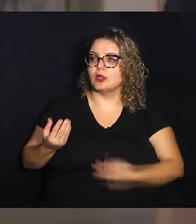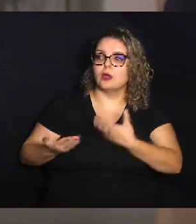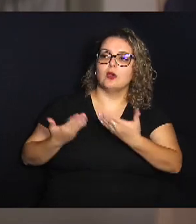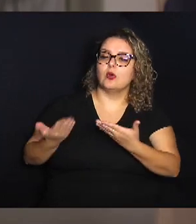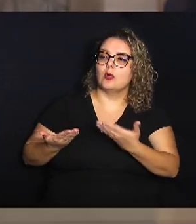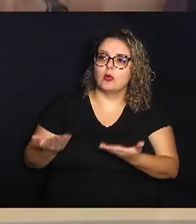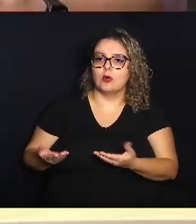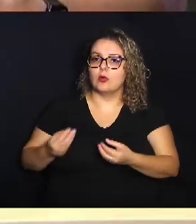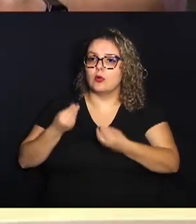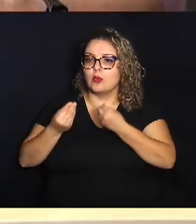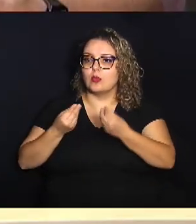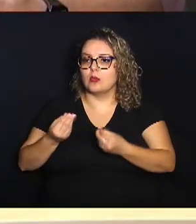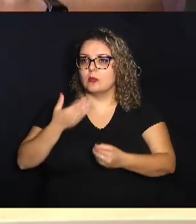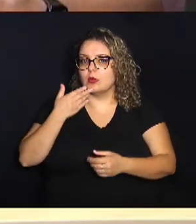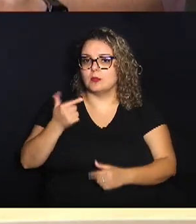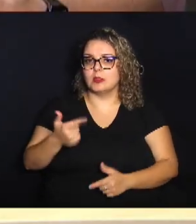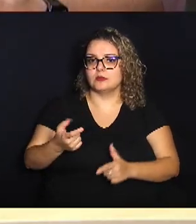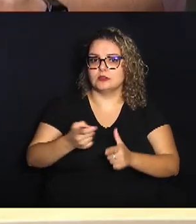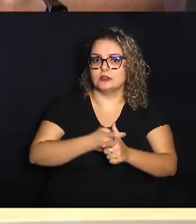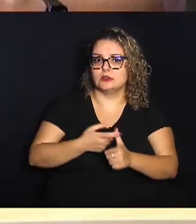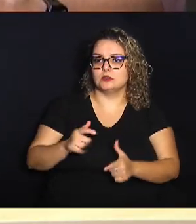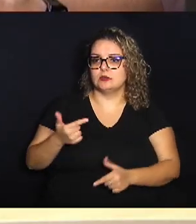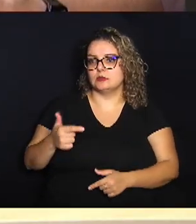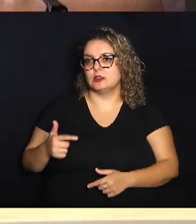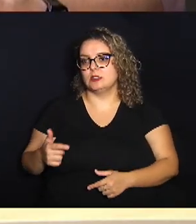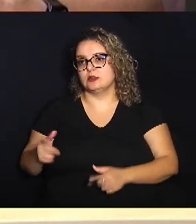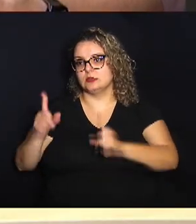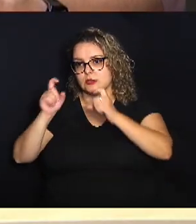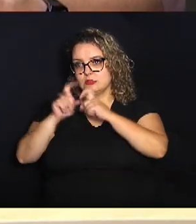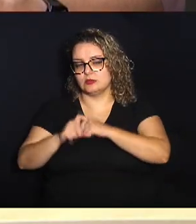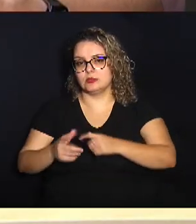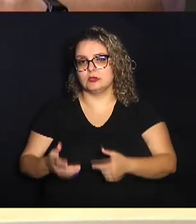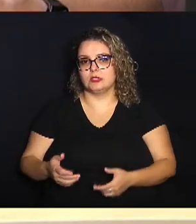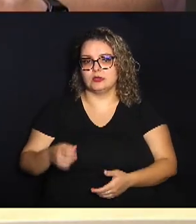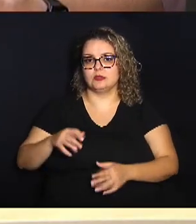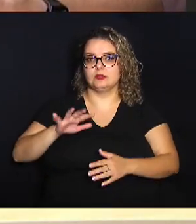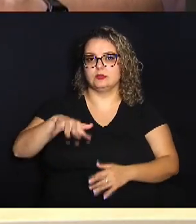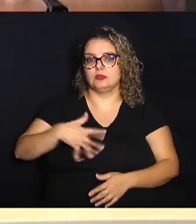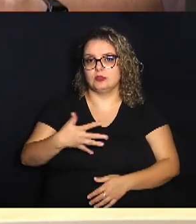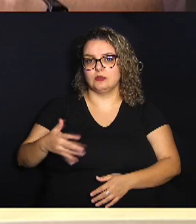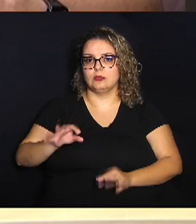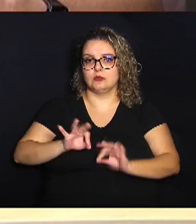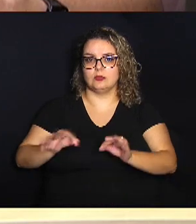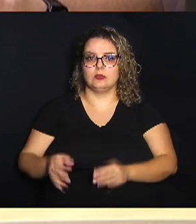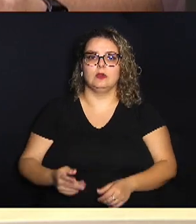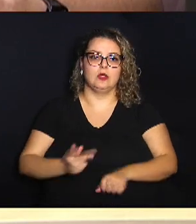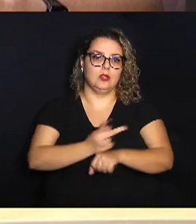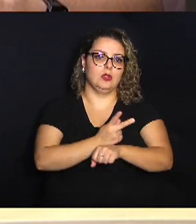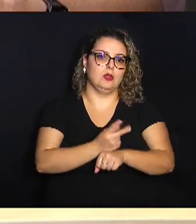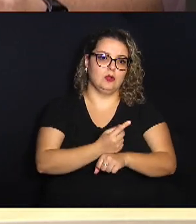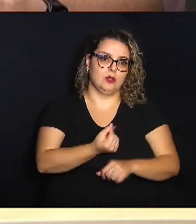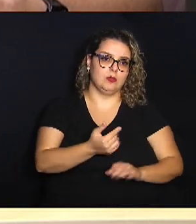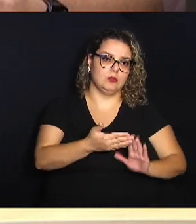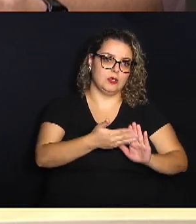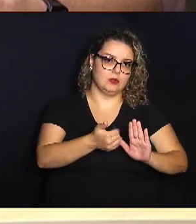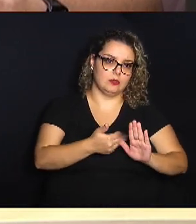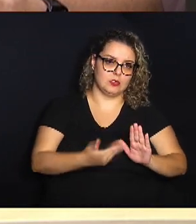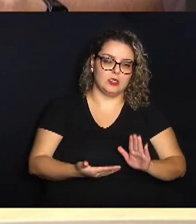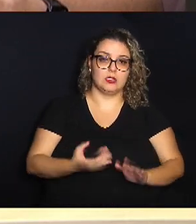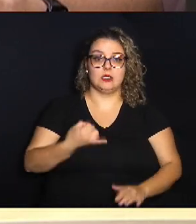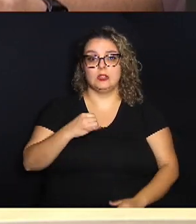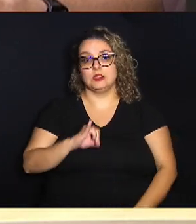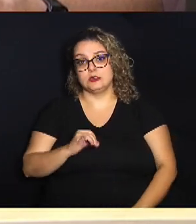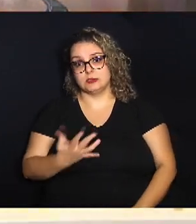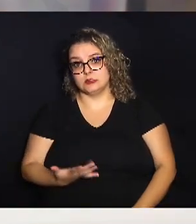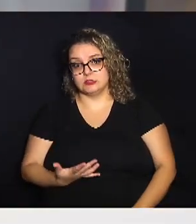recomendado para não entrar no endividamento, para não complicar as contas? É procurar o desconto. Se o à vista te